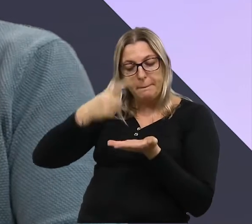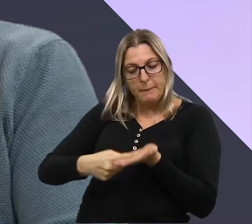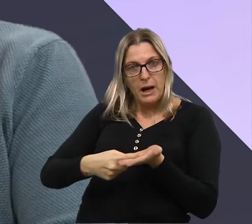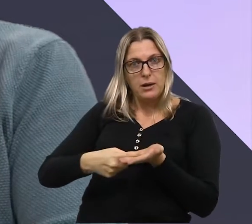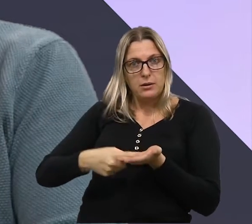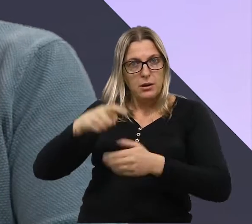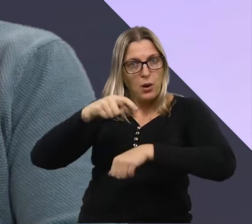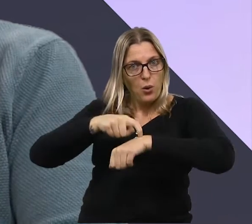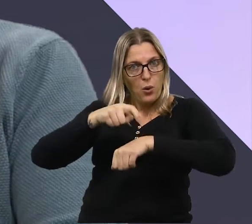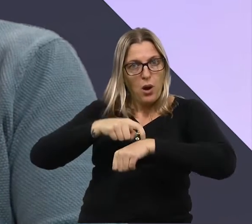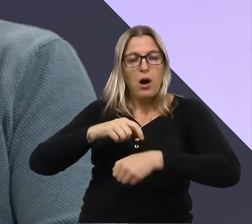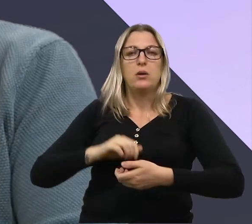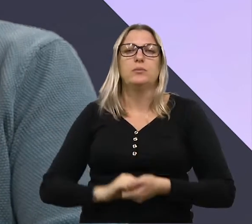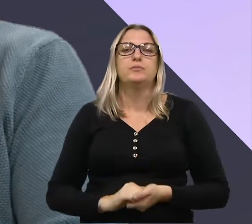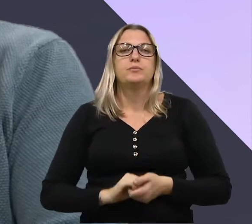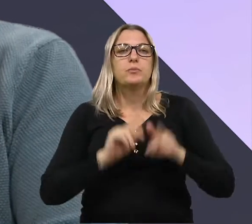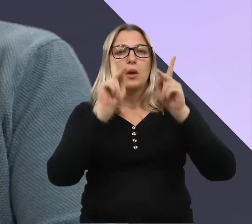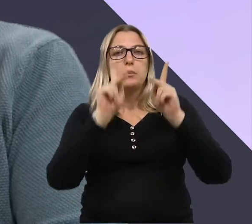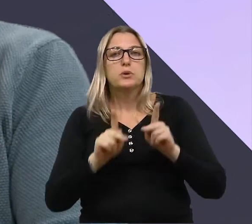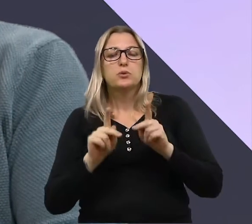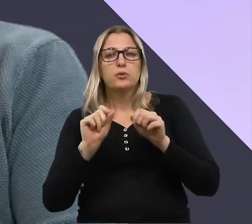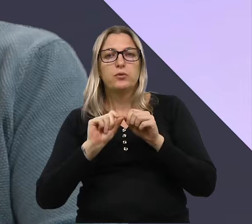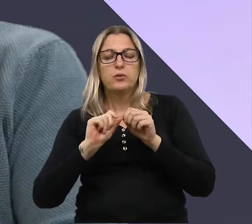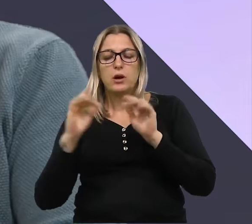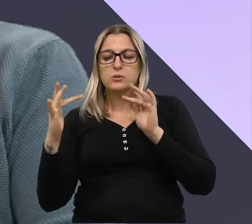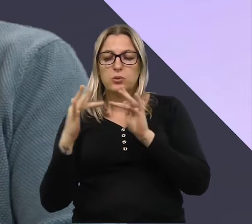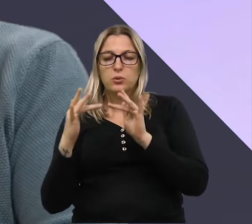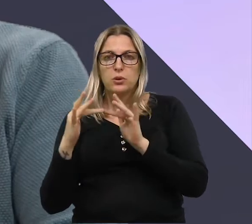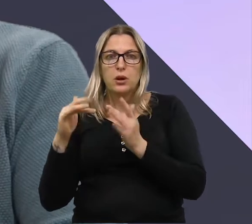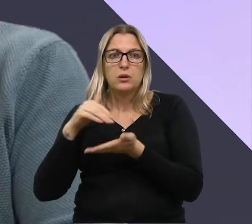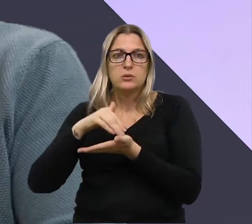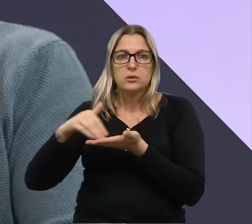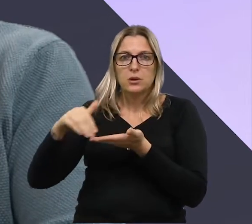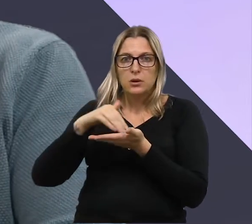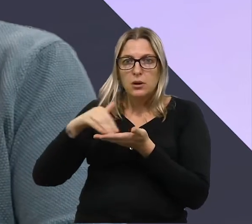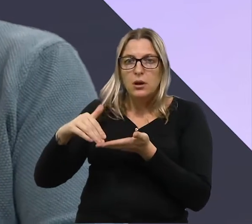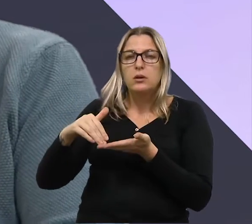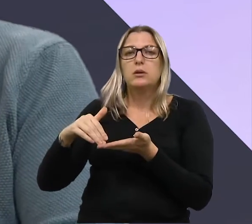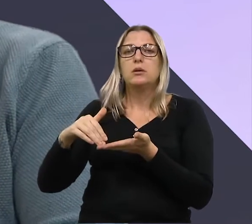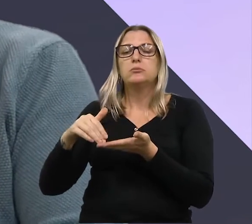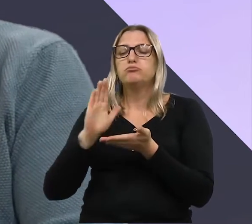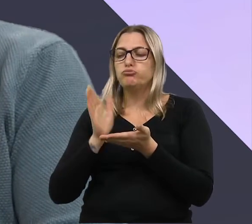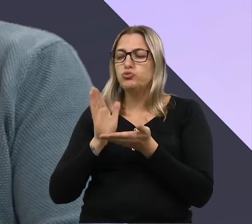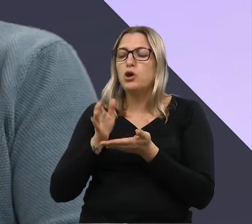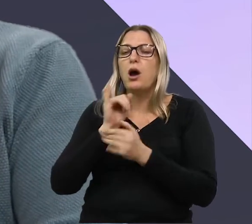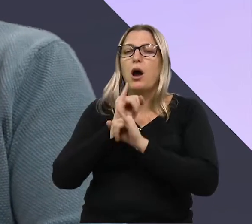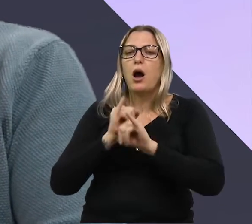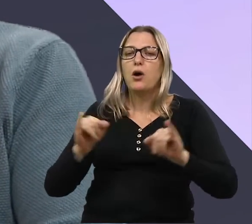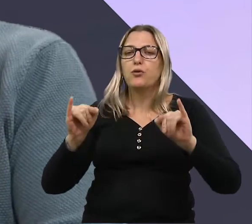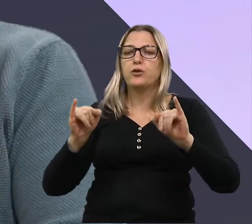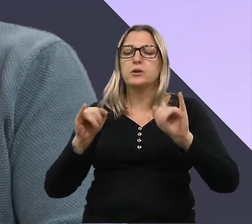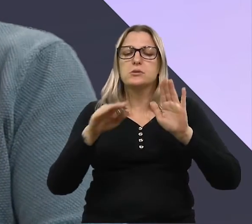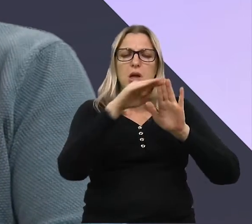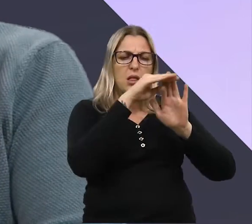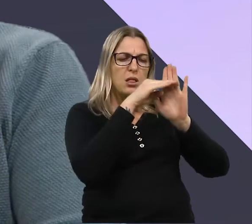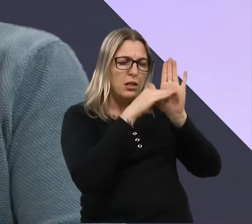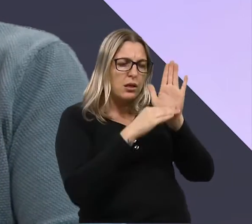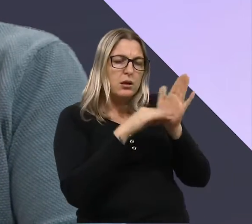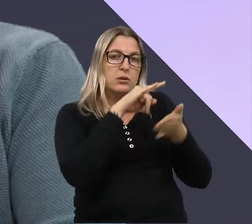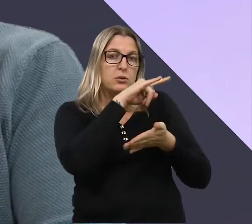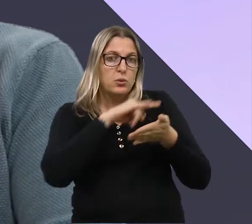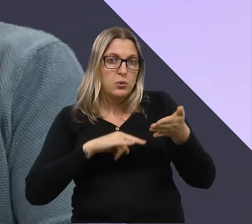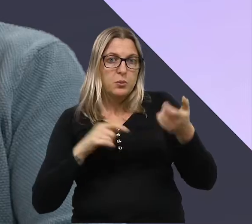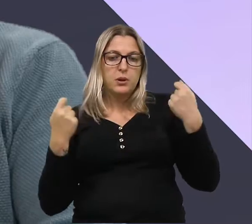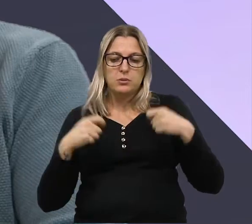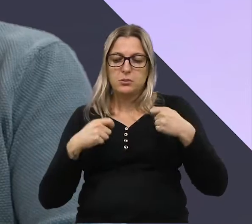agendamento e quando a pessoa entra em contato com a secretaria ela já vai receber o check-list de todos os documentos que ela tem que